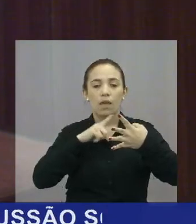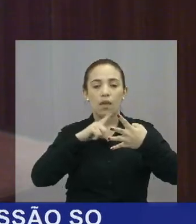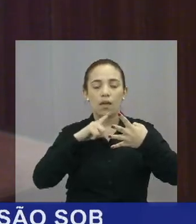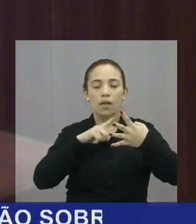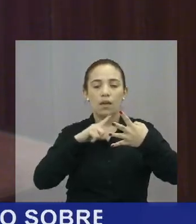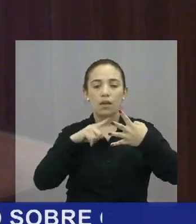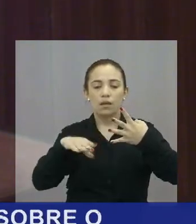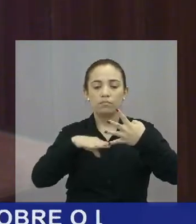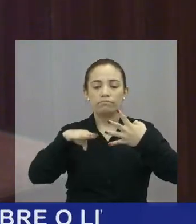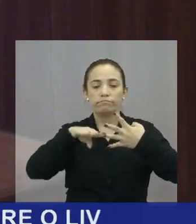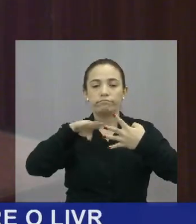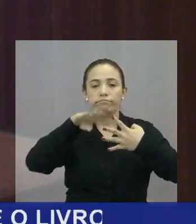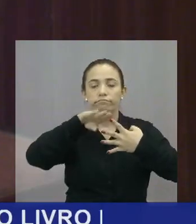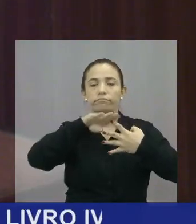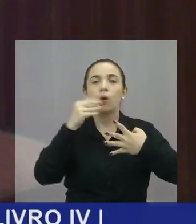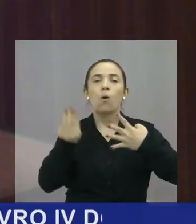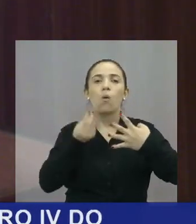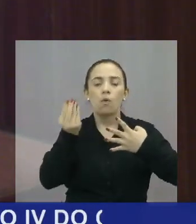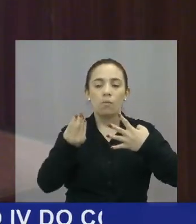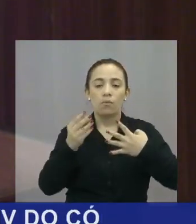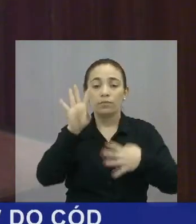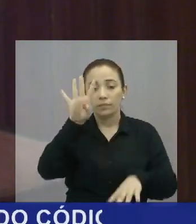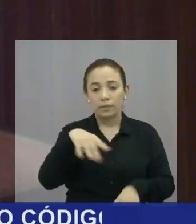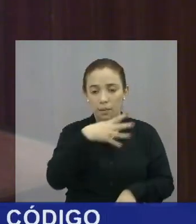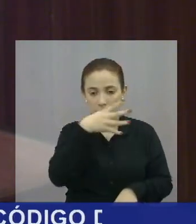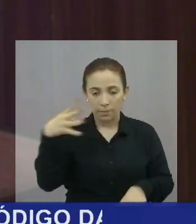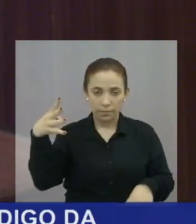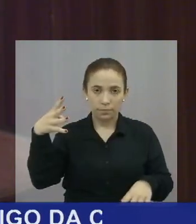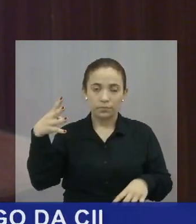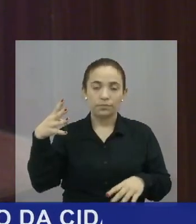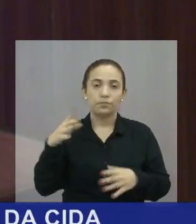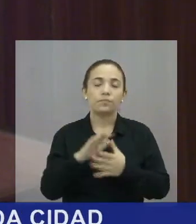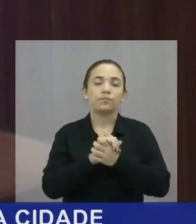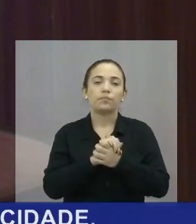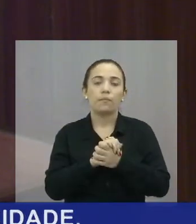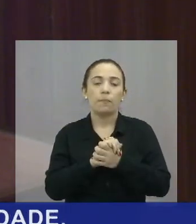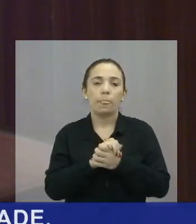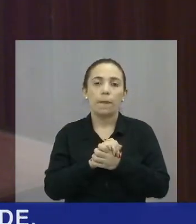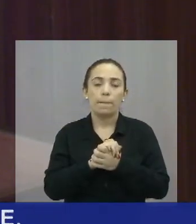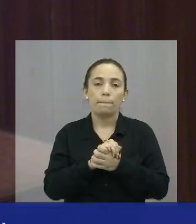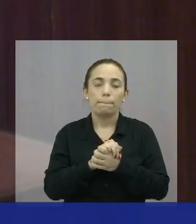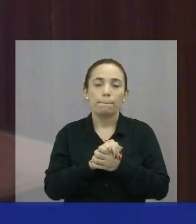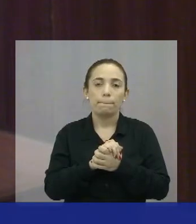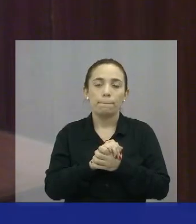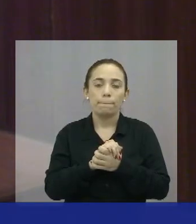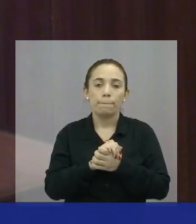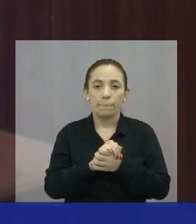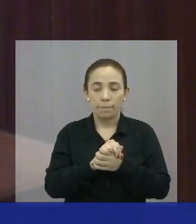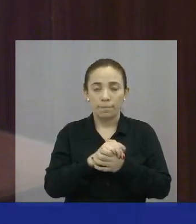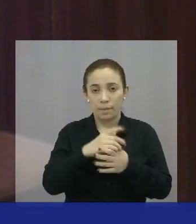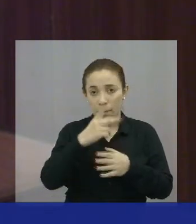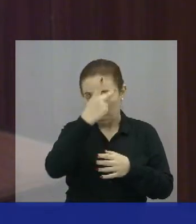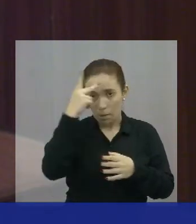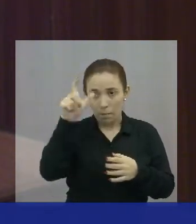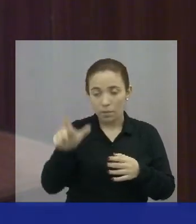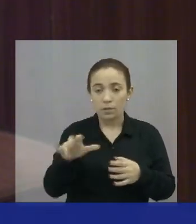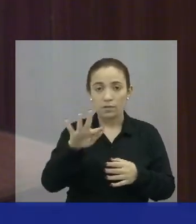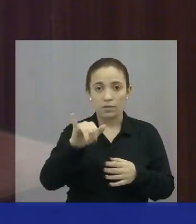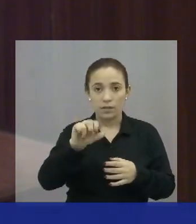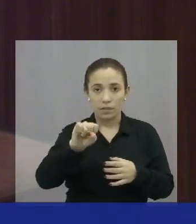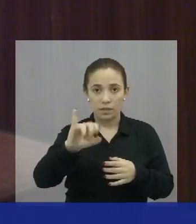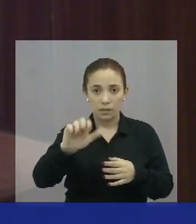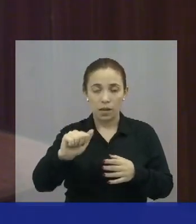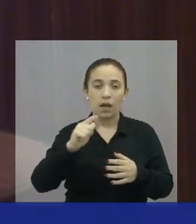e como ela está na tabela. A tabela, em relação à natureza jurídica, ela fala da pessoa física registrada